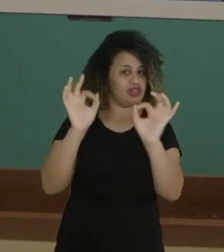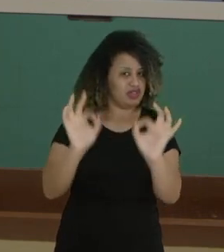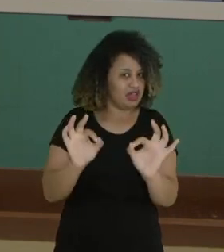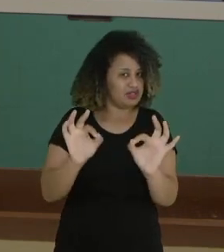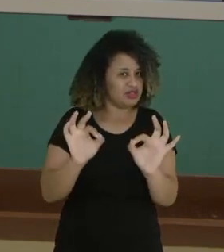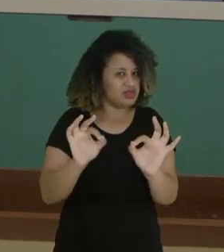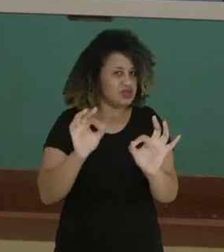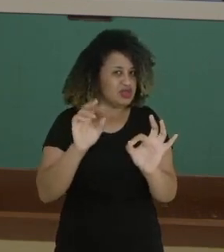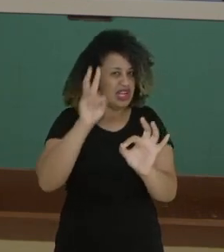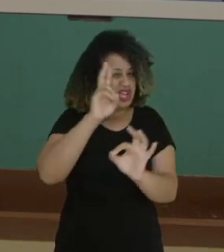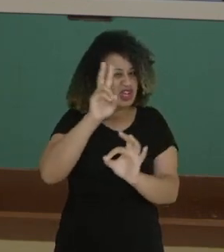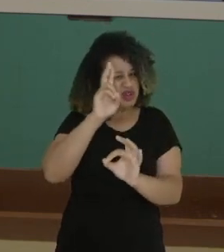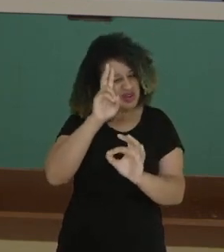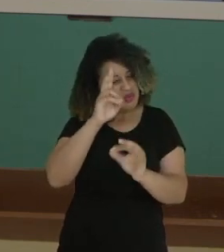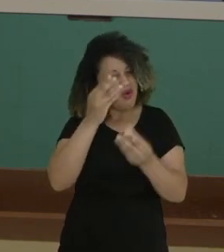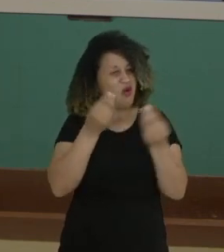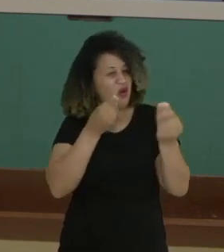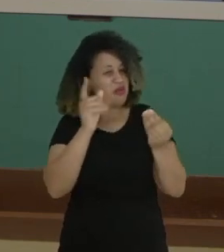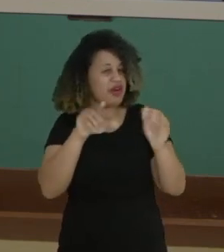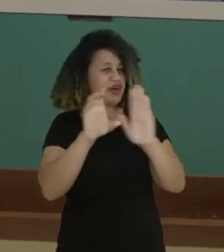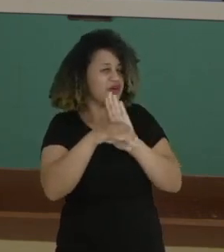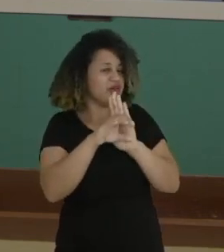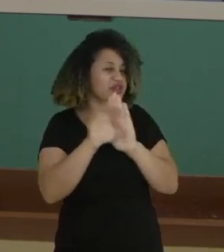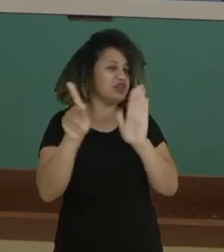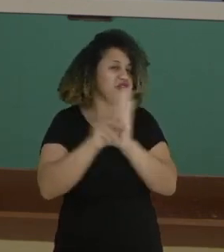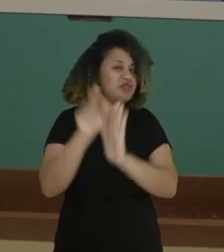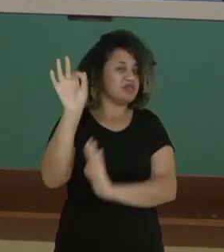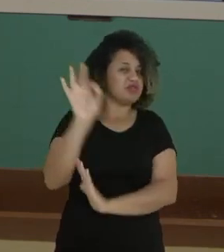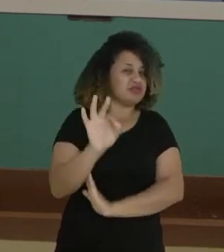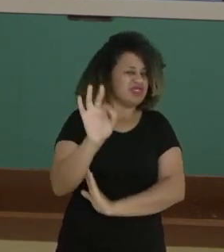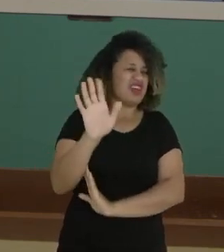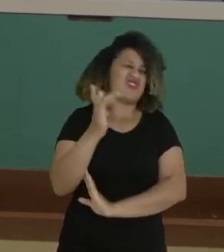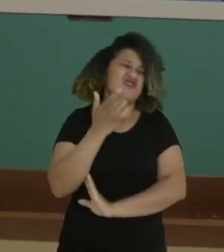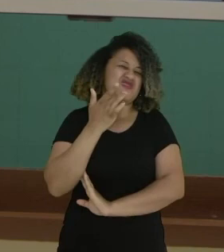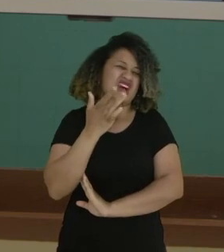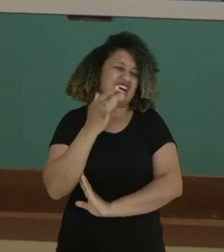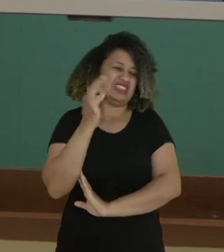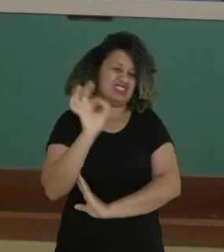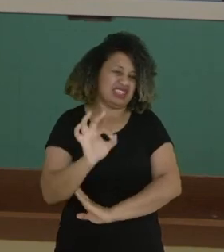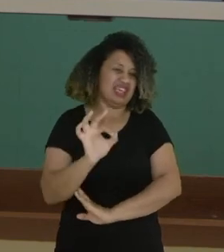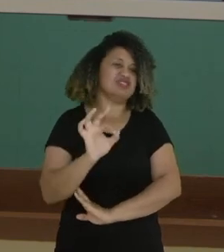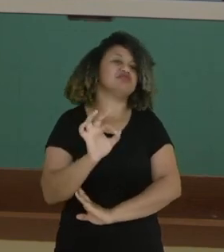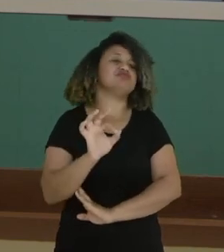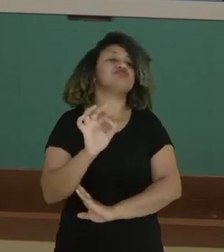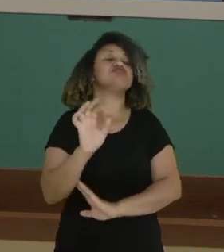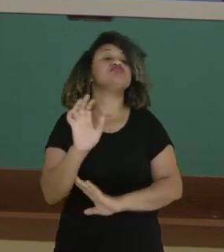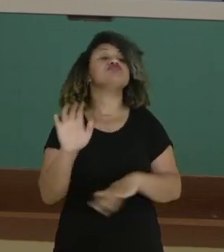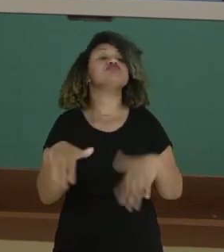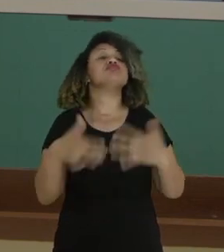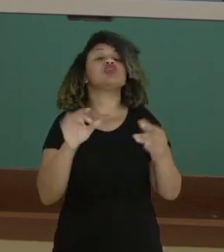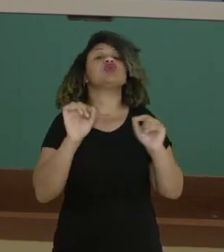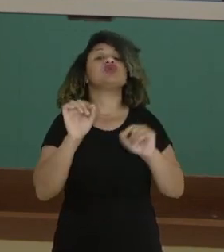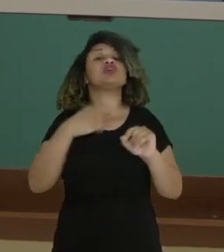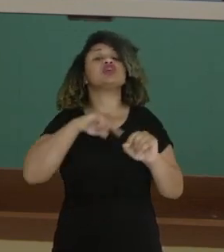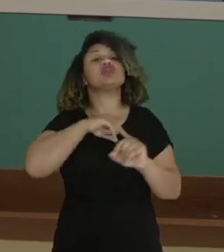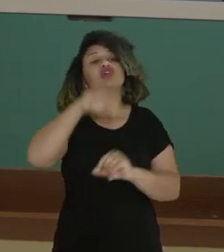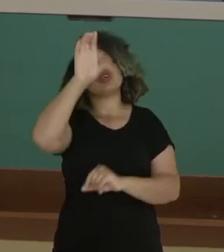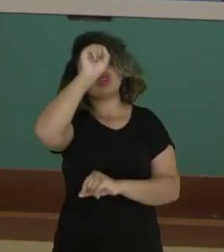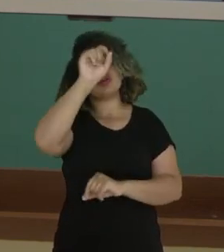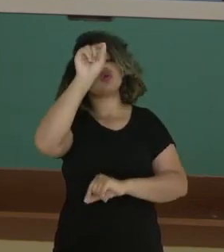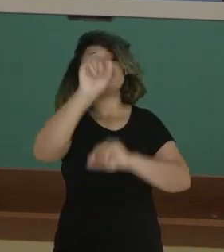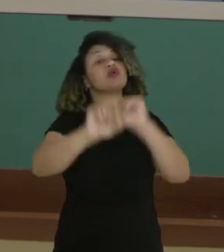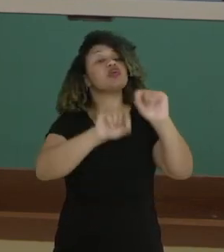Deu para relembrar um pouquinho o conceito de porcentagem? Ele é bem fácil, né, gente? Bem tranquilo. Então, o que vimos? O que